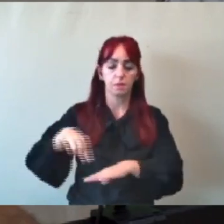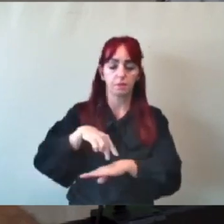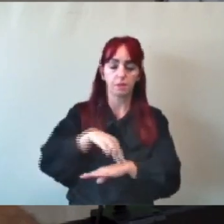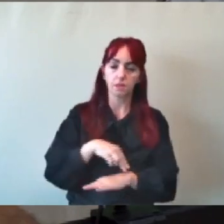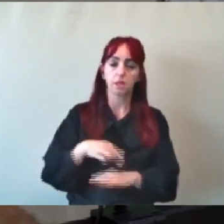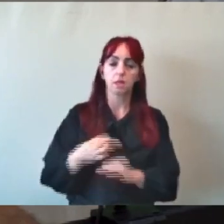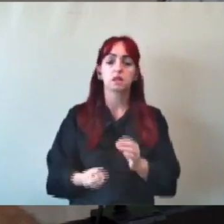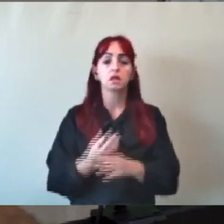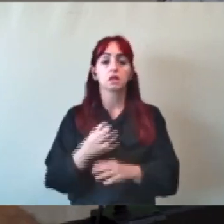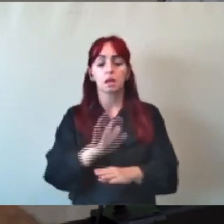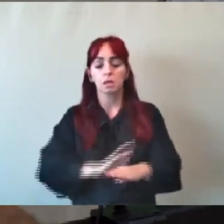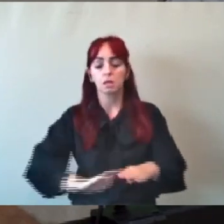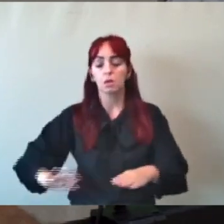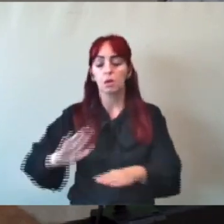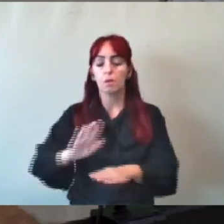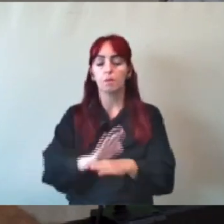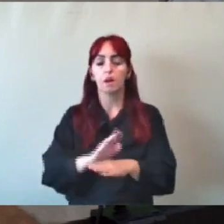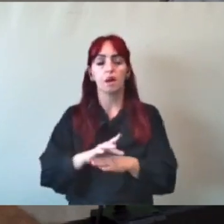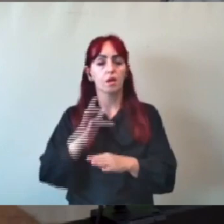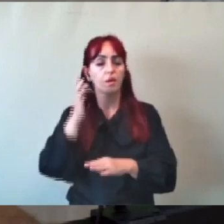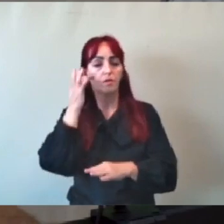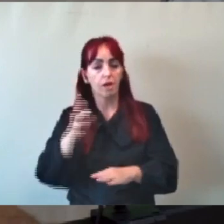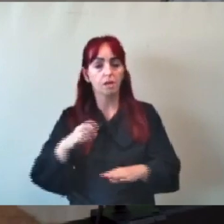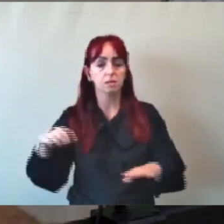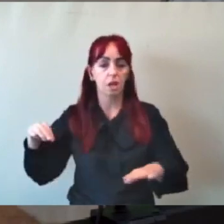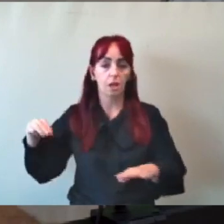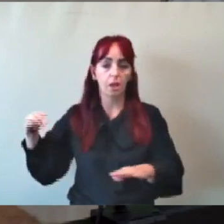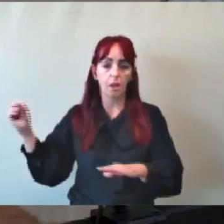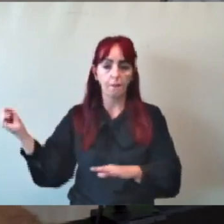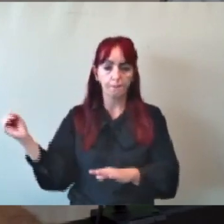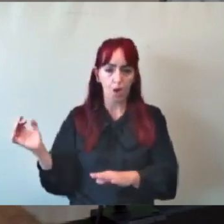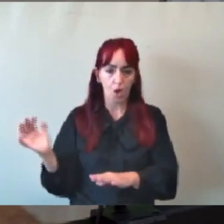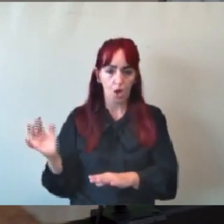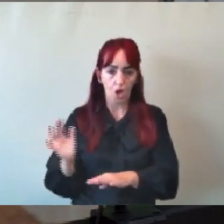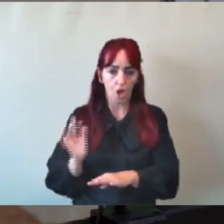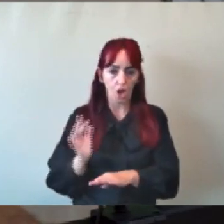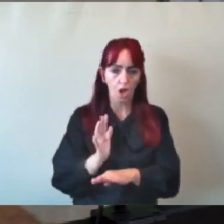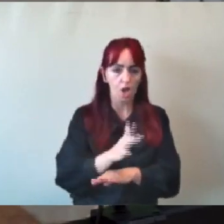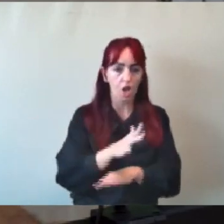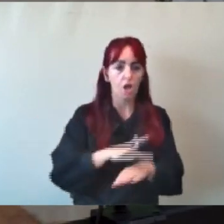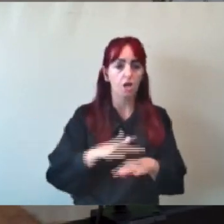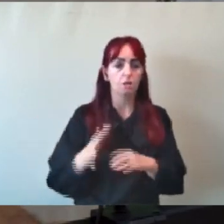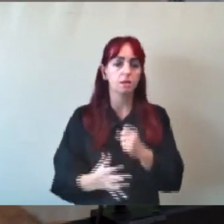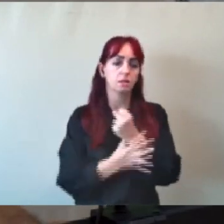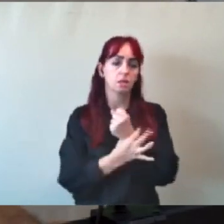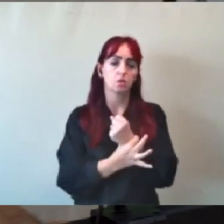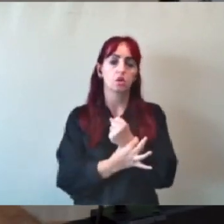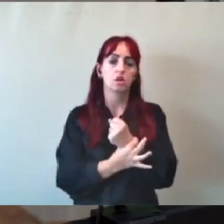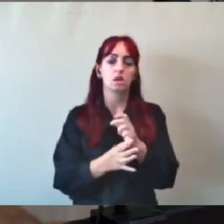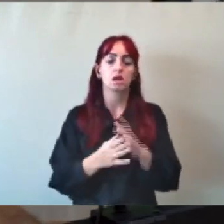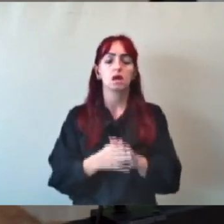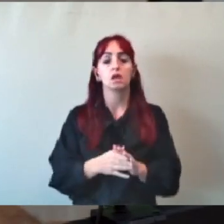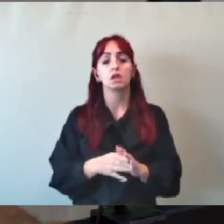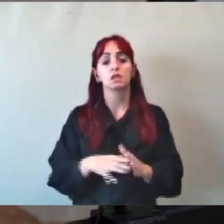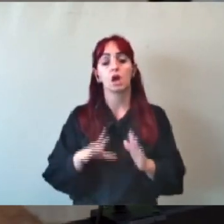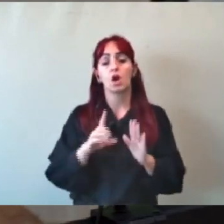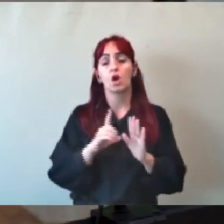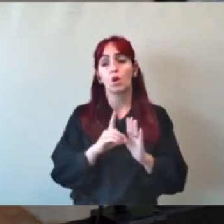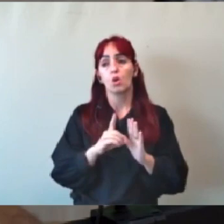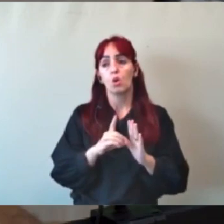facilitar a travessia de um maior número de pessoas com mais segurança. O Departamento de Trânsito de Minas Gerais,